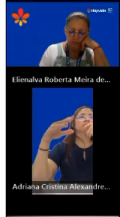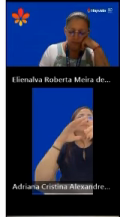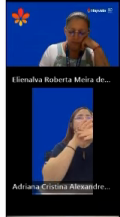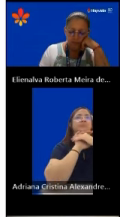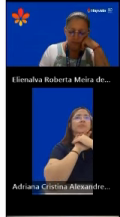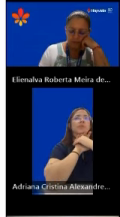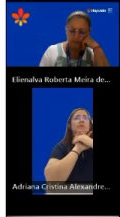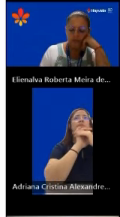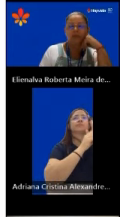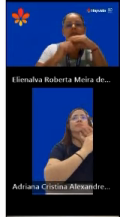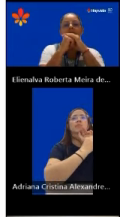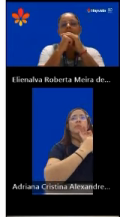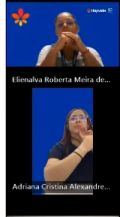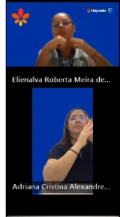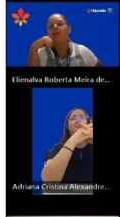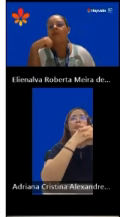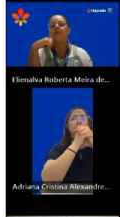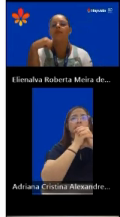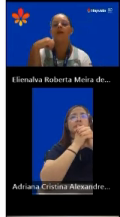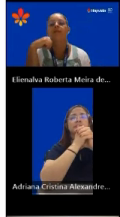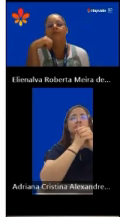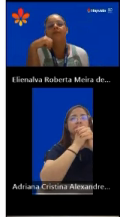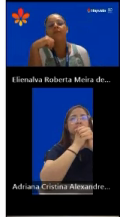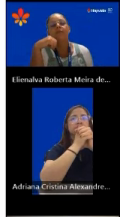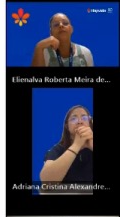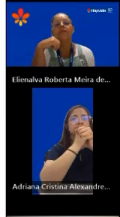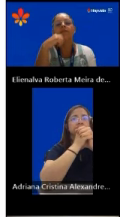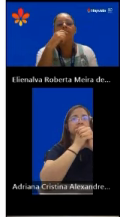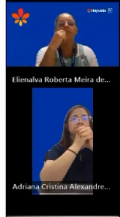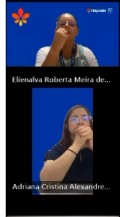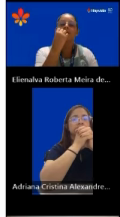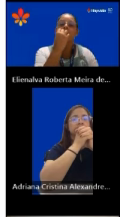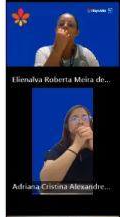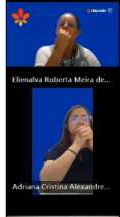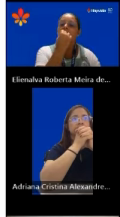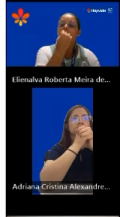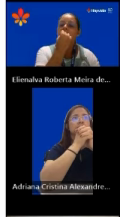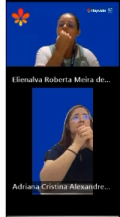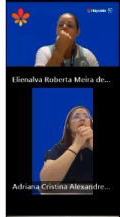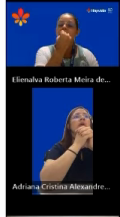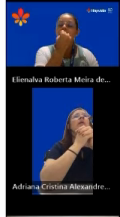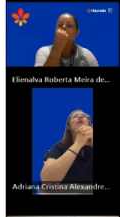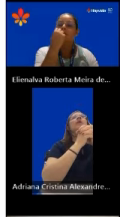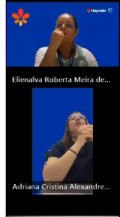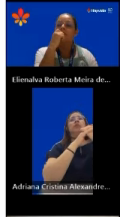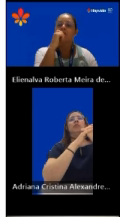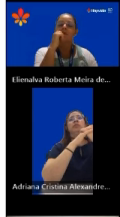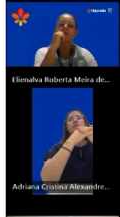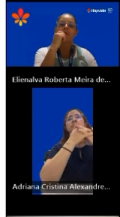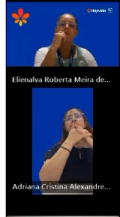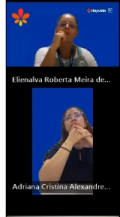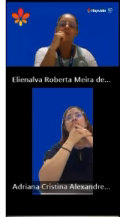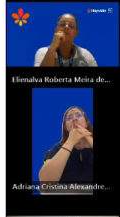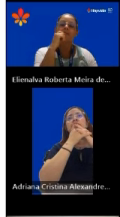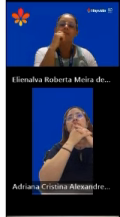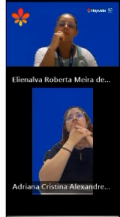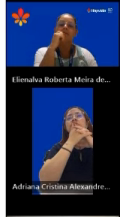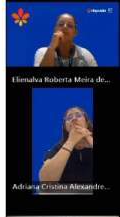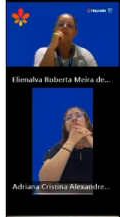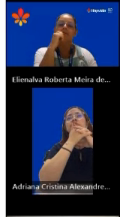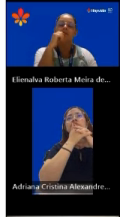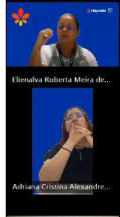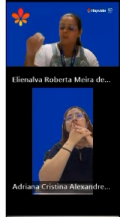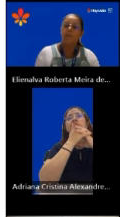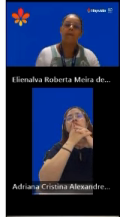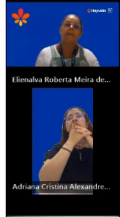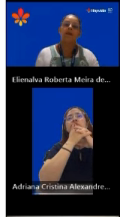checklist de conferência, com os medicamentos, com a data de validade e lote para o controle, tá? O número do lacre que foi reposto também, a data da reposição e a assinatura e carimbo, tá? Isso